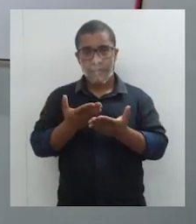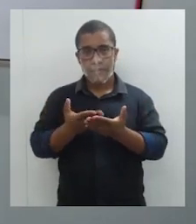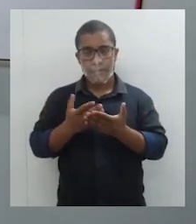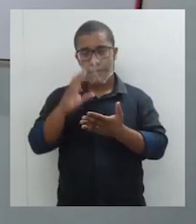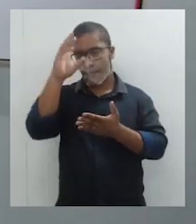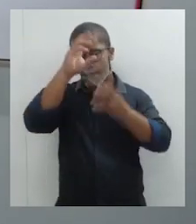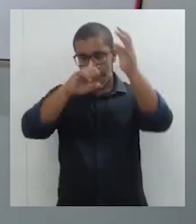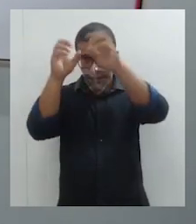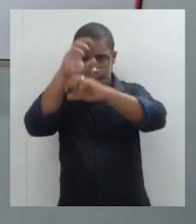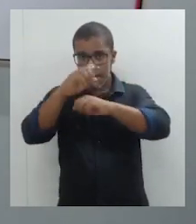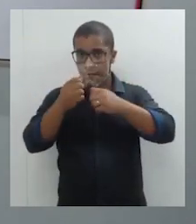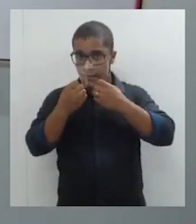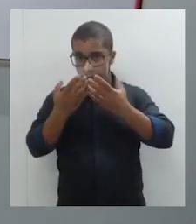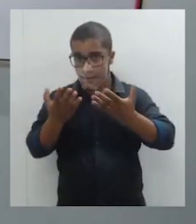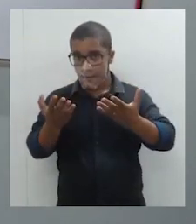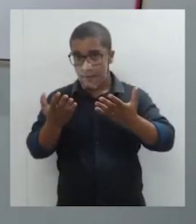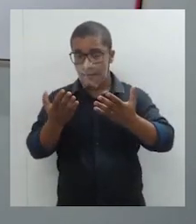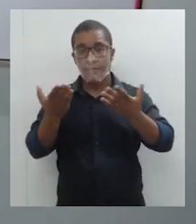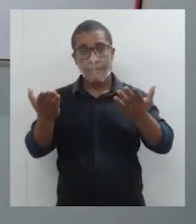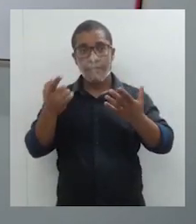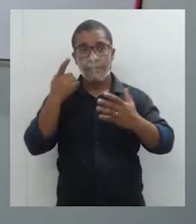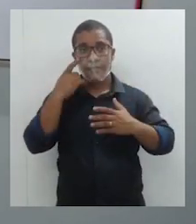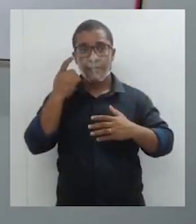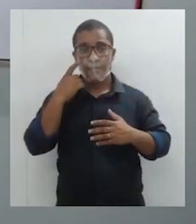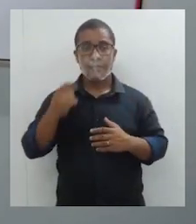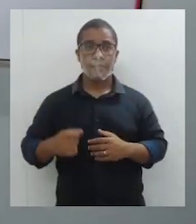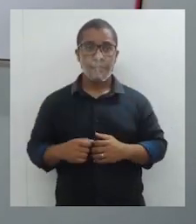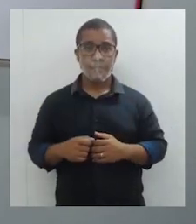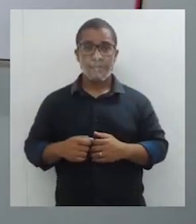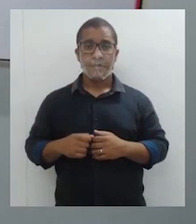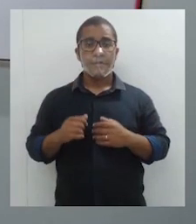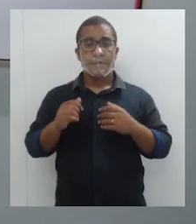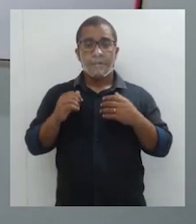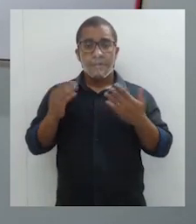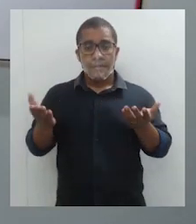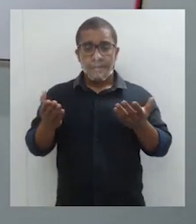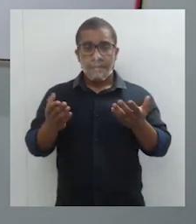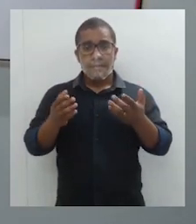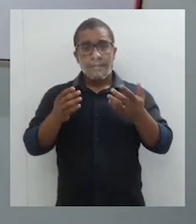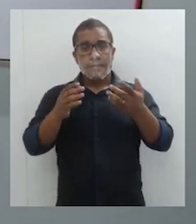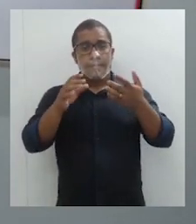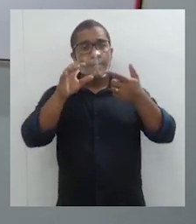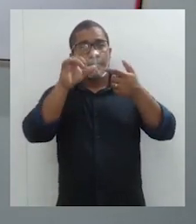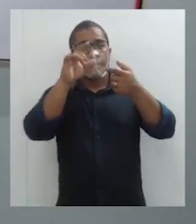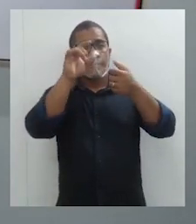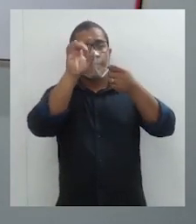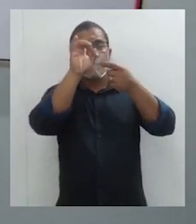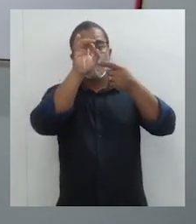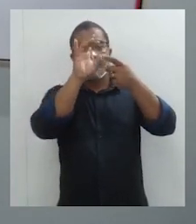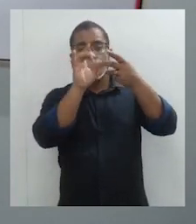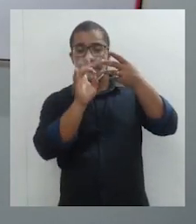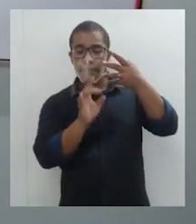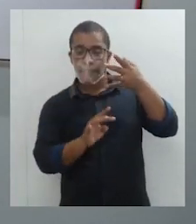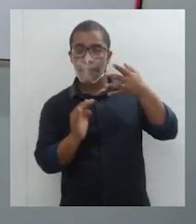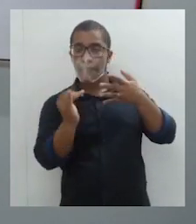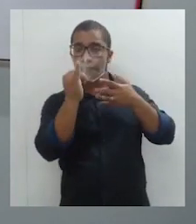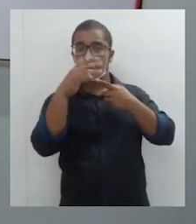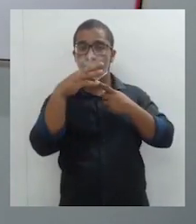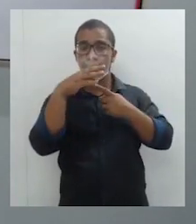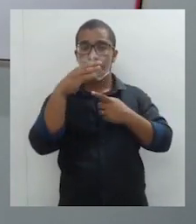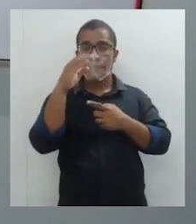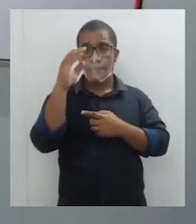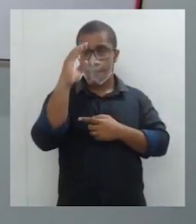enriquecedora para vocês vamos ver aqui então vamos ver quais foram os pontos principais que nós